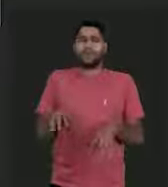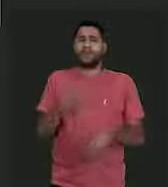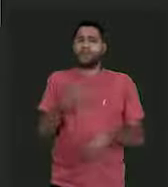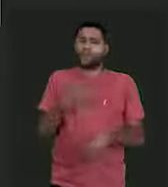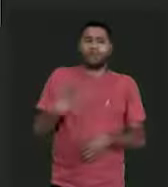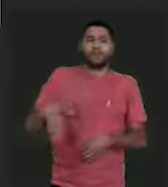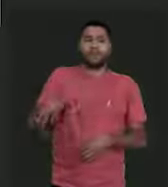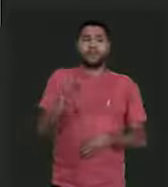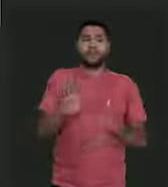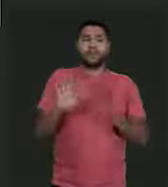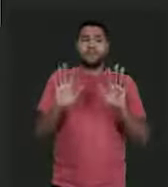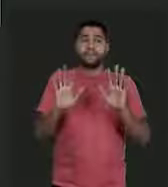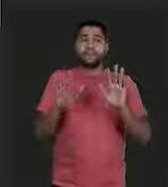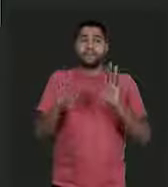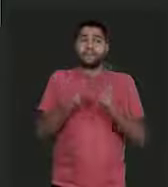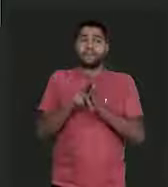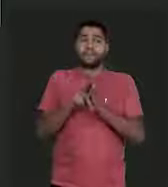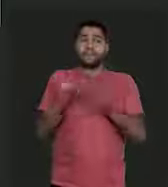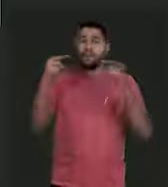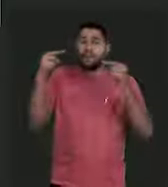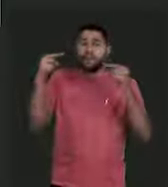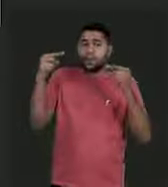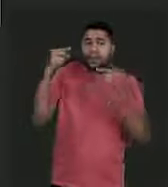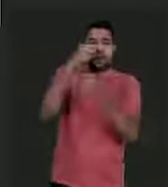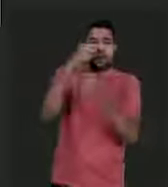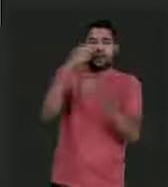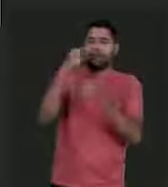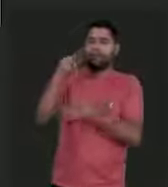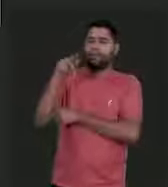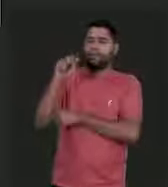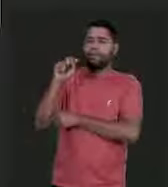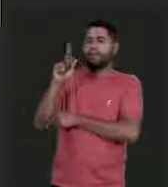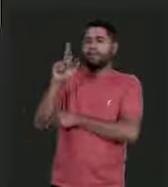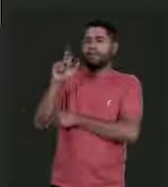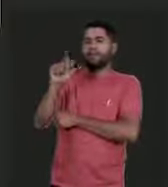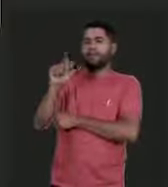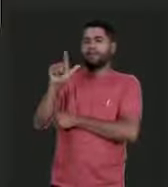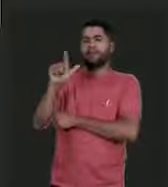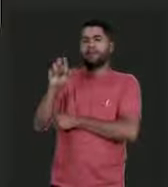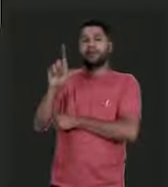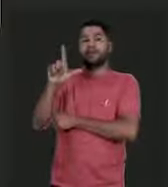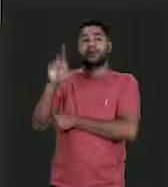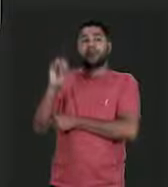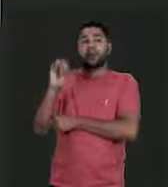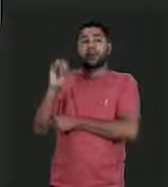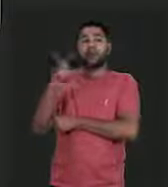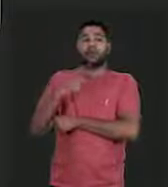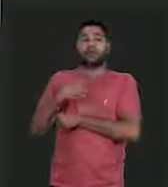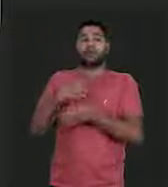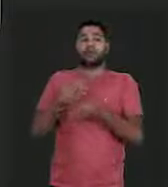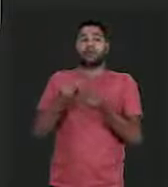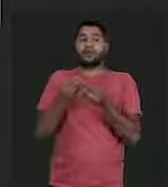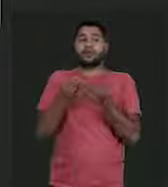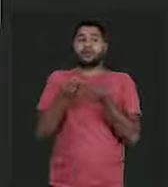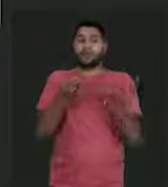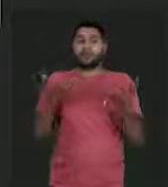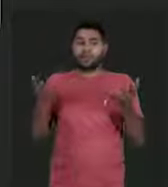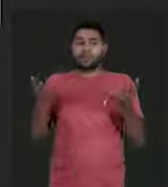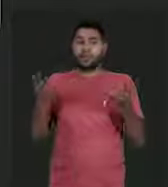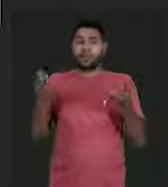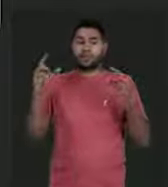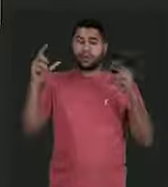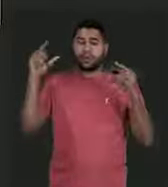circuito. Já o circuito paralelo, não. No paralelo, eu tenho a distribuição